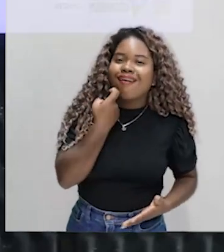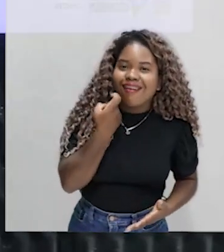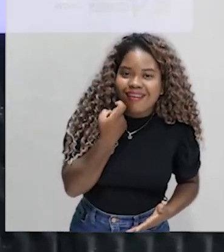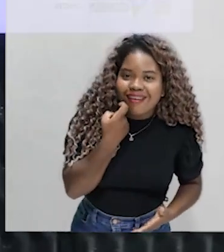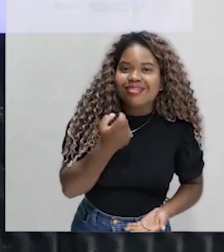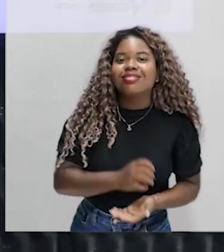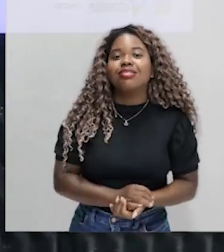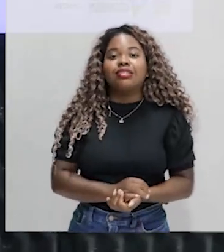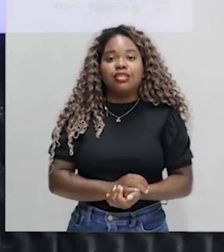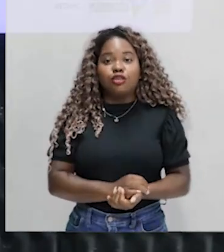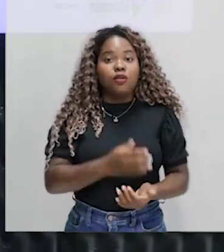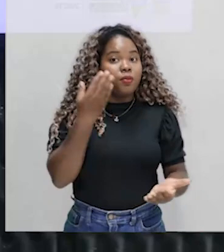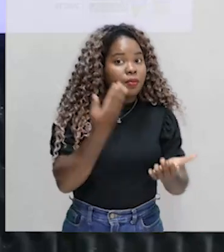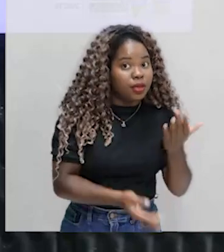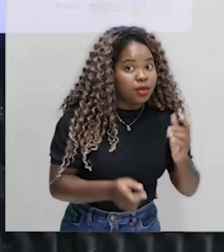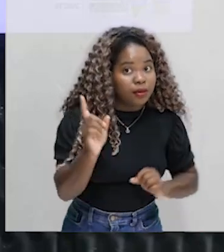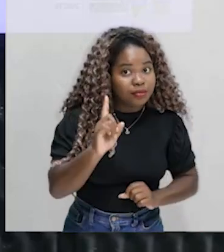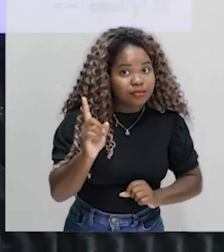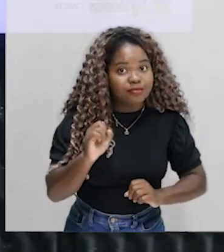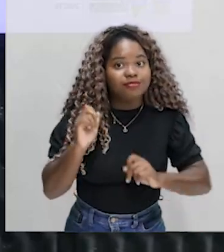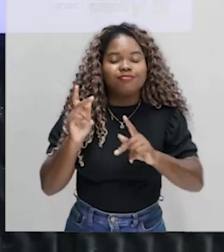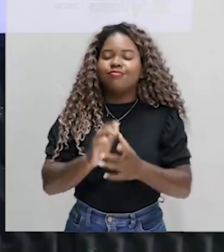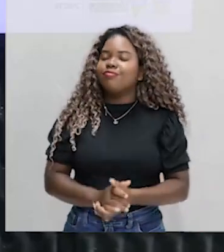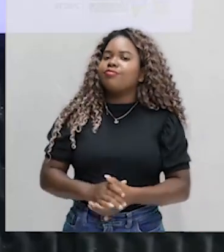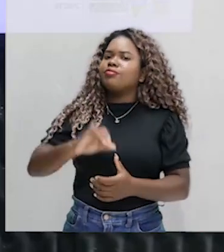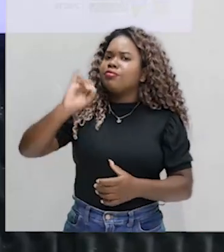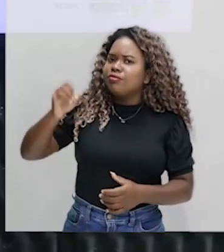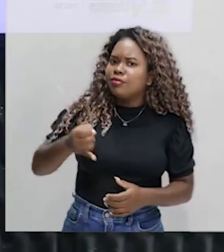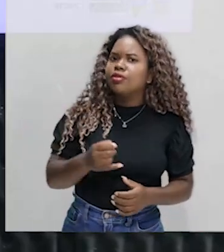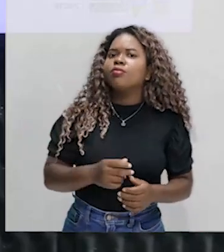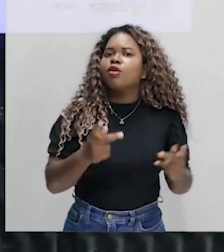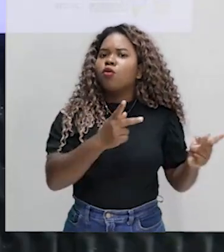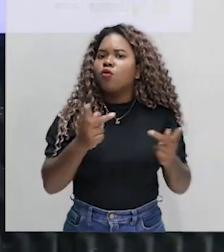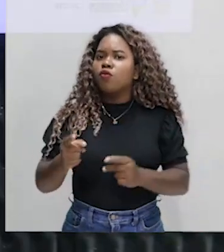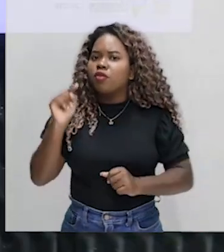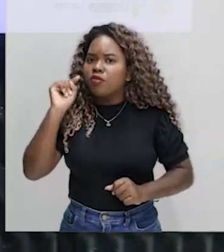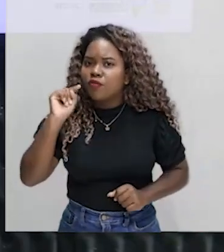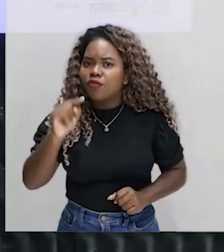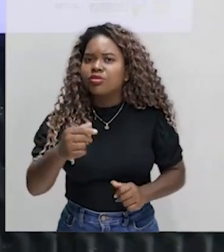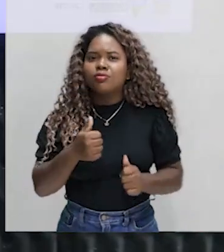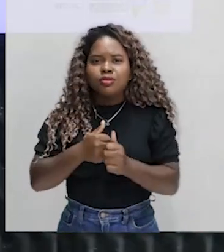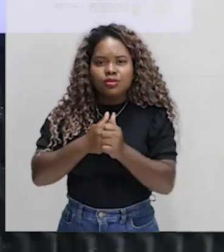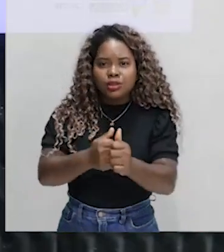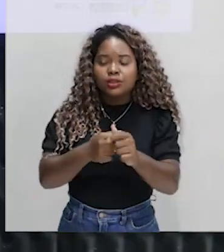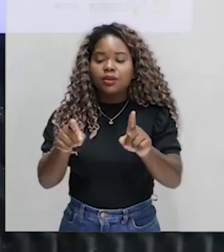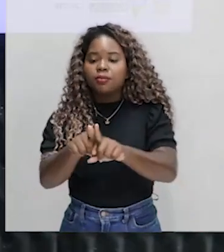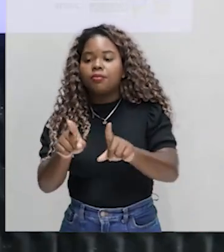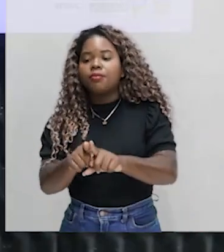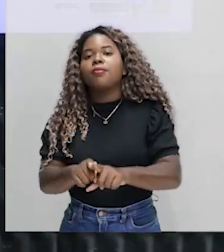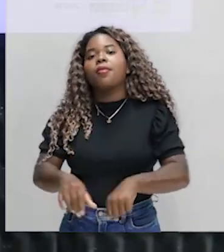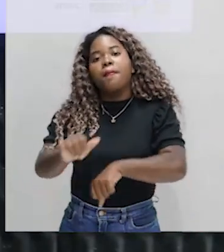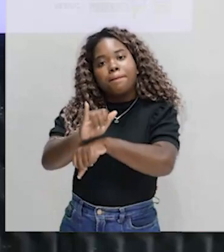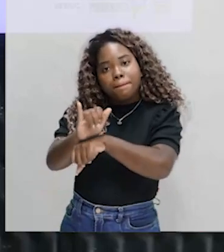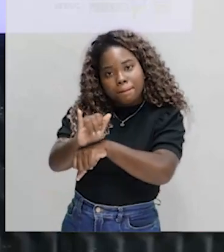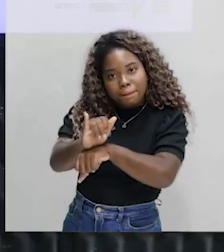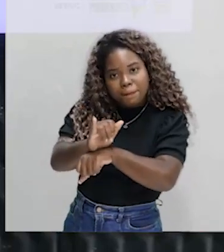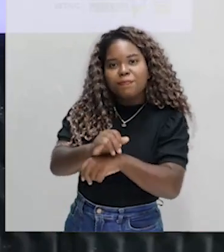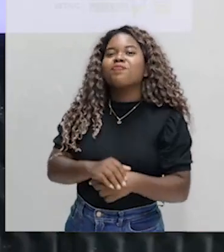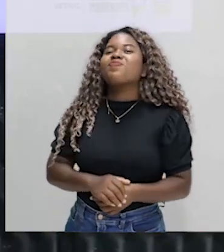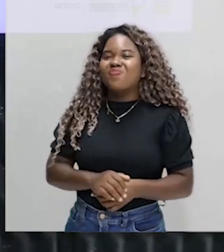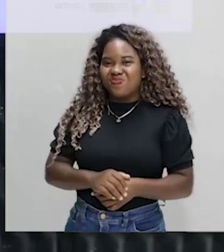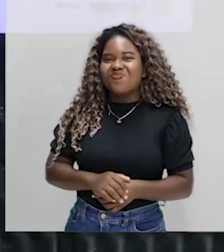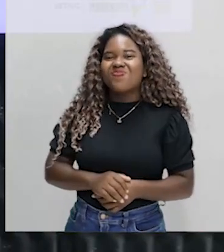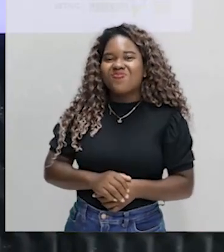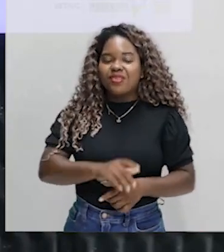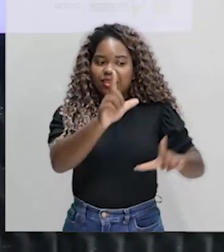tá? Não percam. E aí eu já aproveito, convido vocês para nos acompanhar lá no YouTube também. Você assiste uma aula